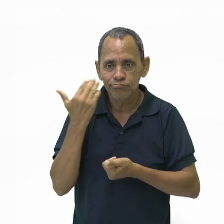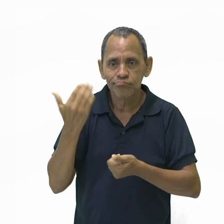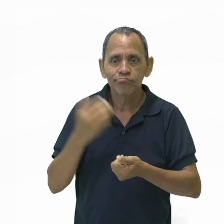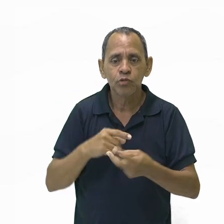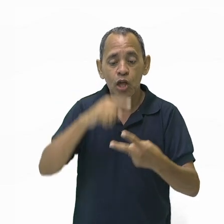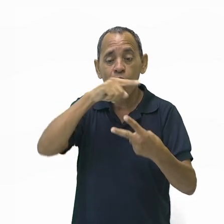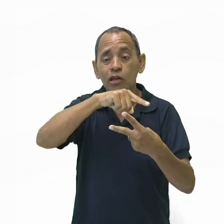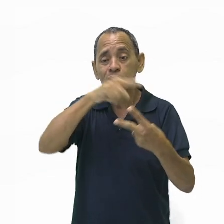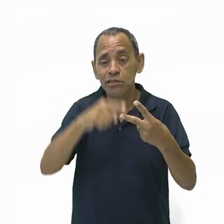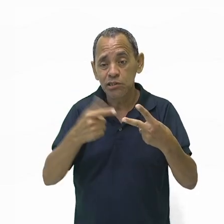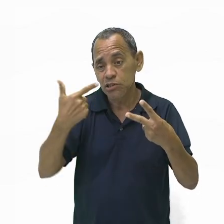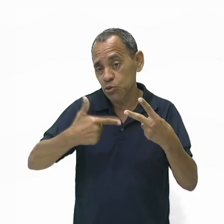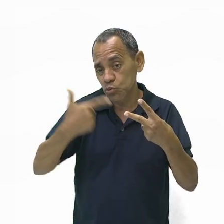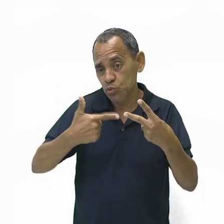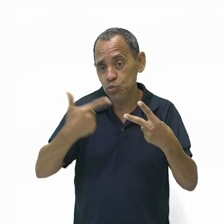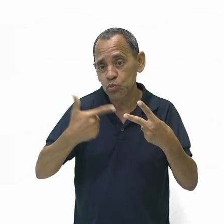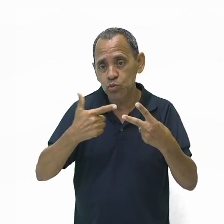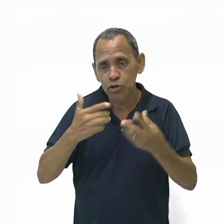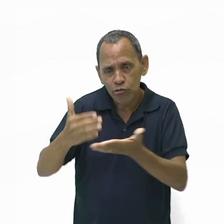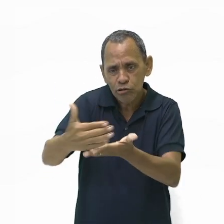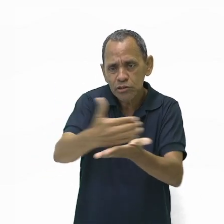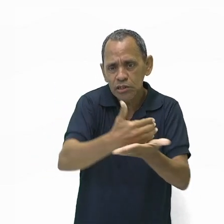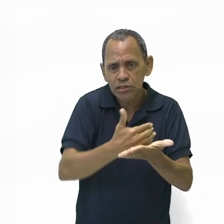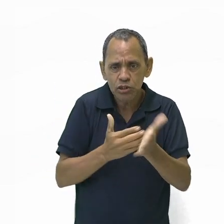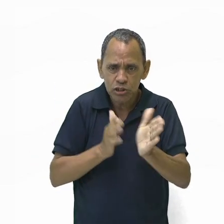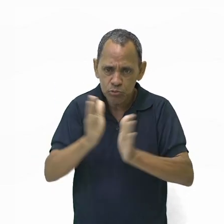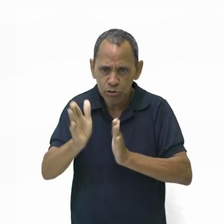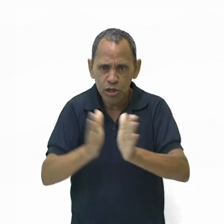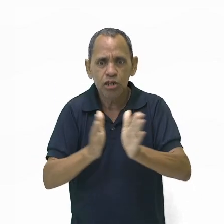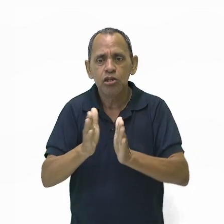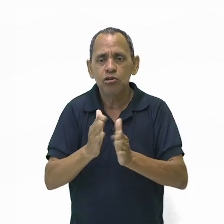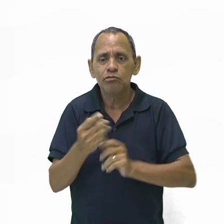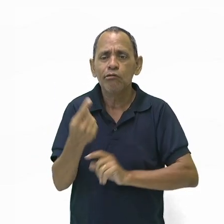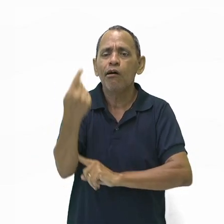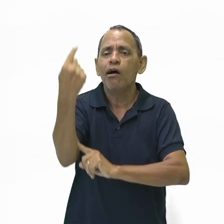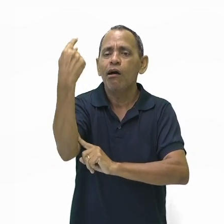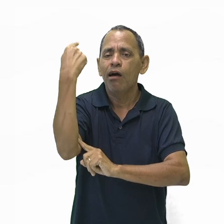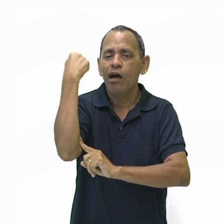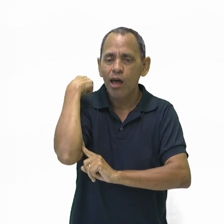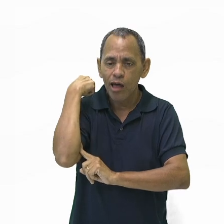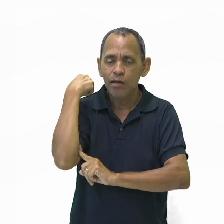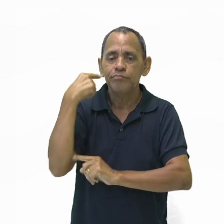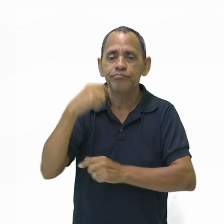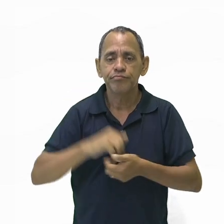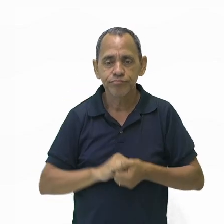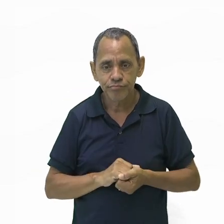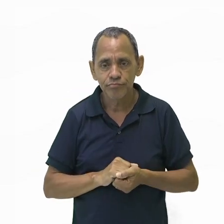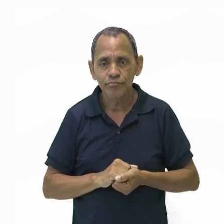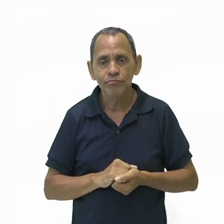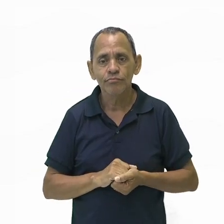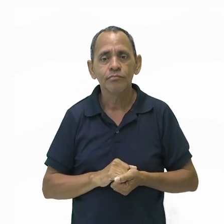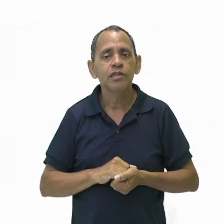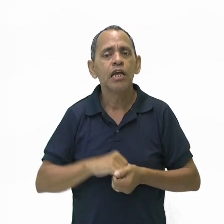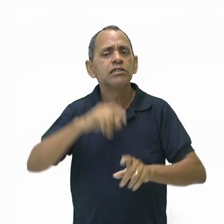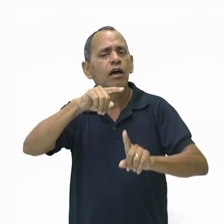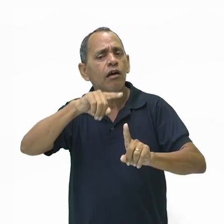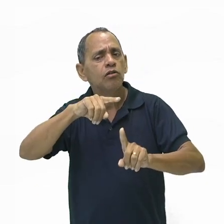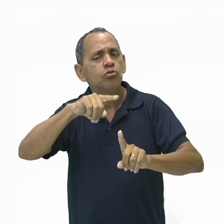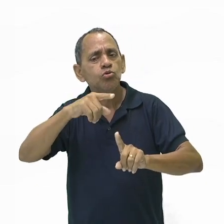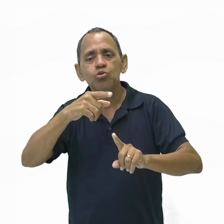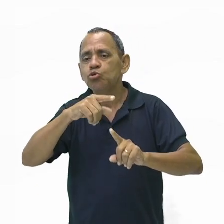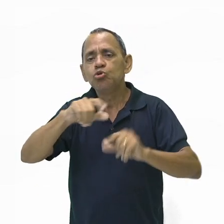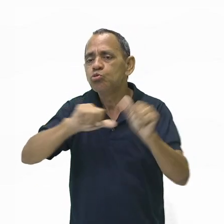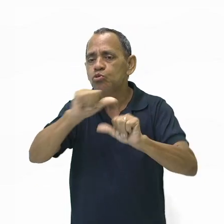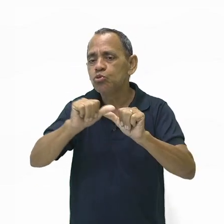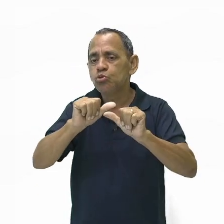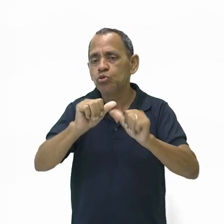concentração. E mesmo naquela época, mesmo alguns anos depois, essa variação não mudou muito. A gente